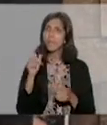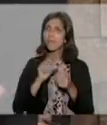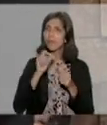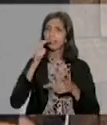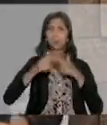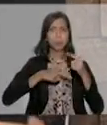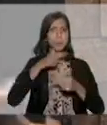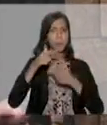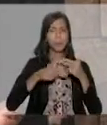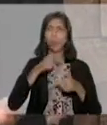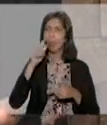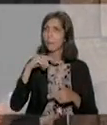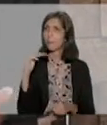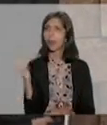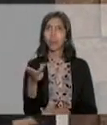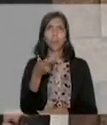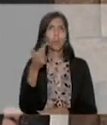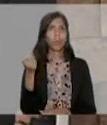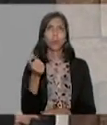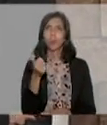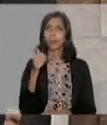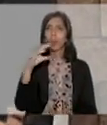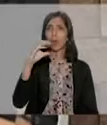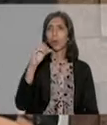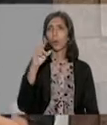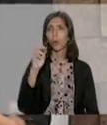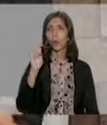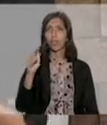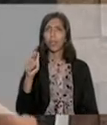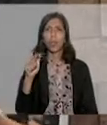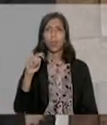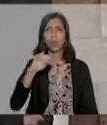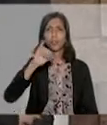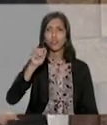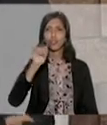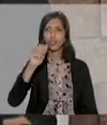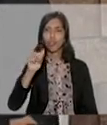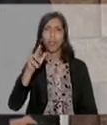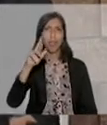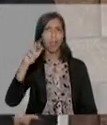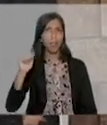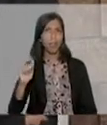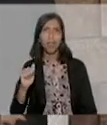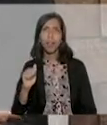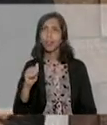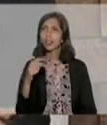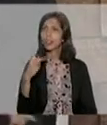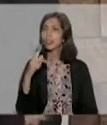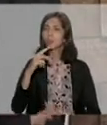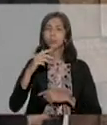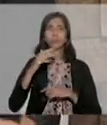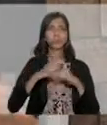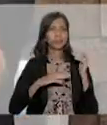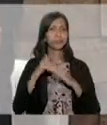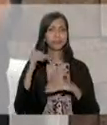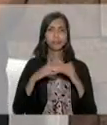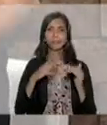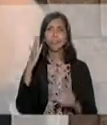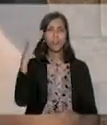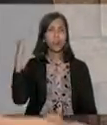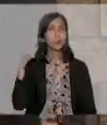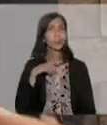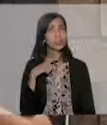produtos de vocês são imbatíveis, né? O Cordel, Joia Rara, vocês só têm sucesso juntas, né? Juntas vocês só têm sucesso,